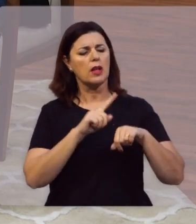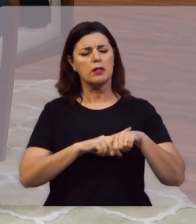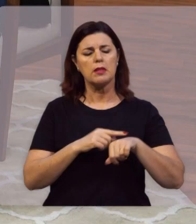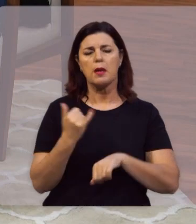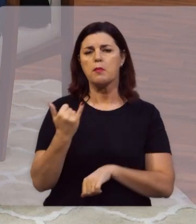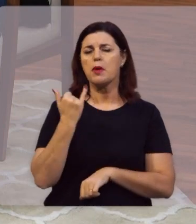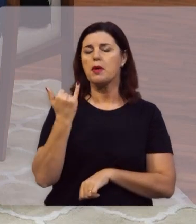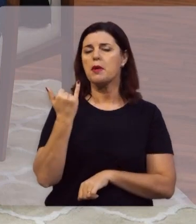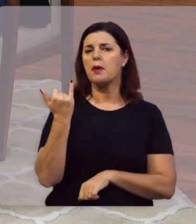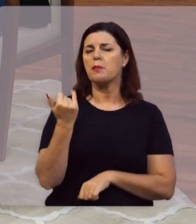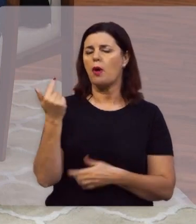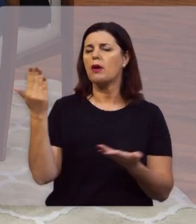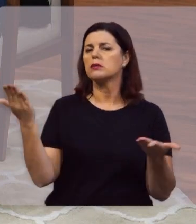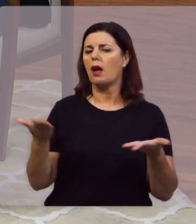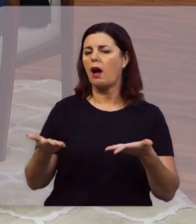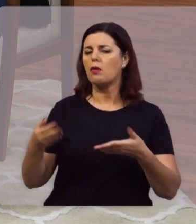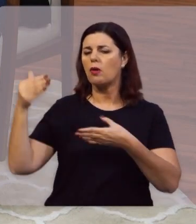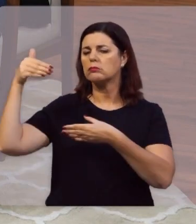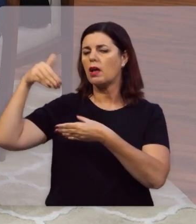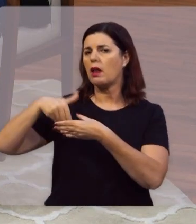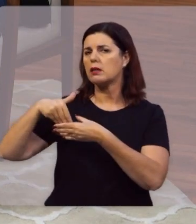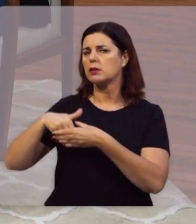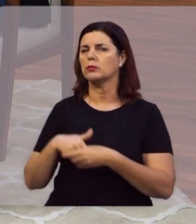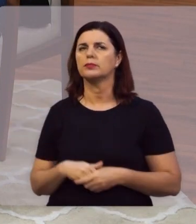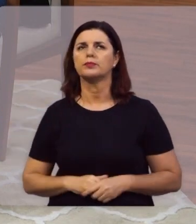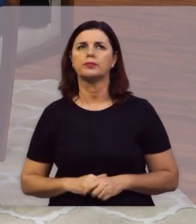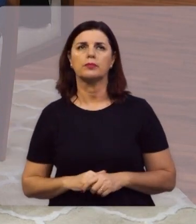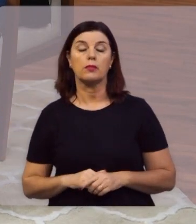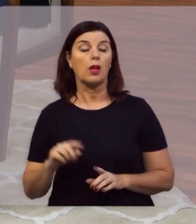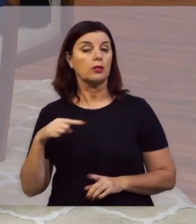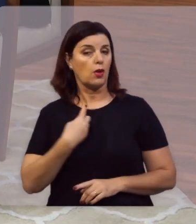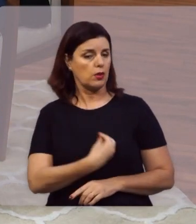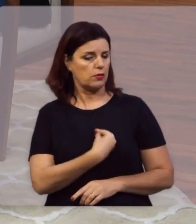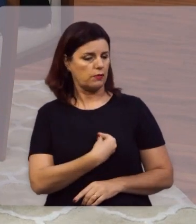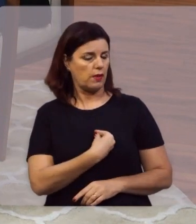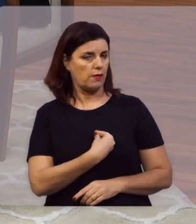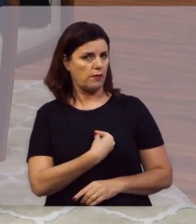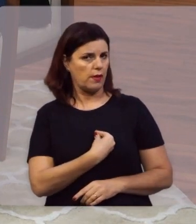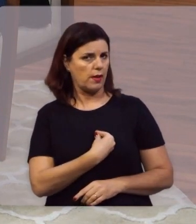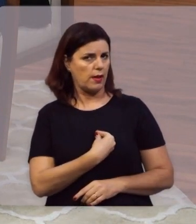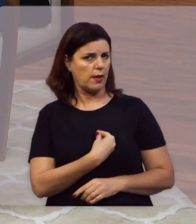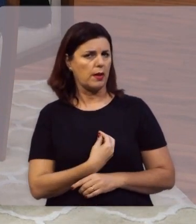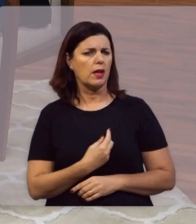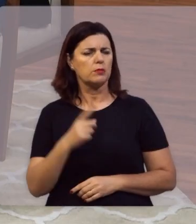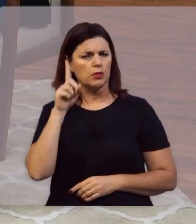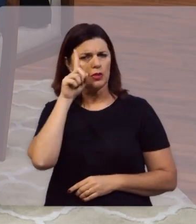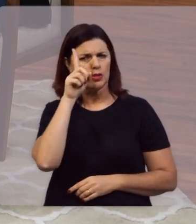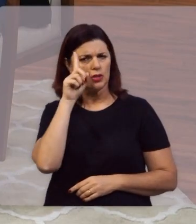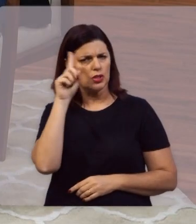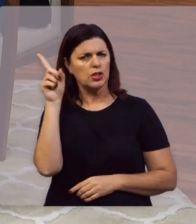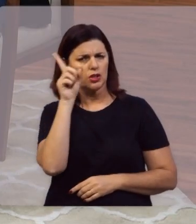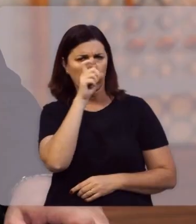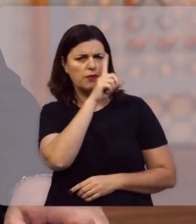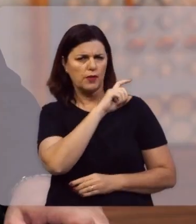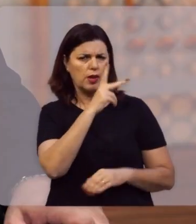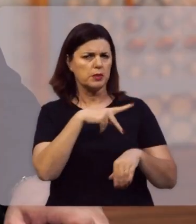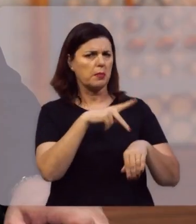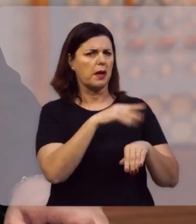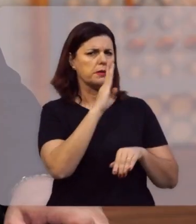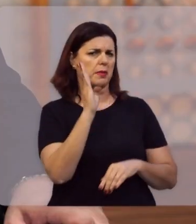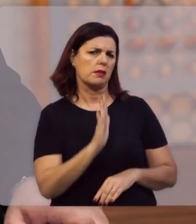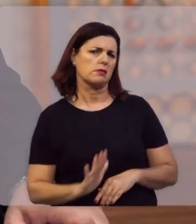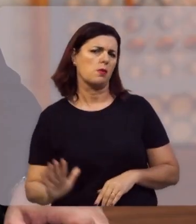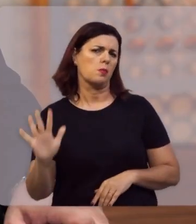nação como esses de eleição nós vivemos meu amigo diz muito difíceis no nosso país